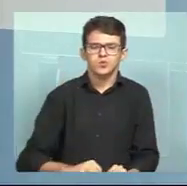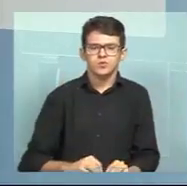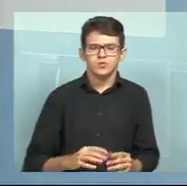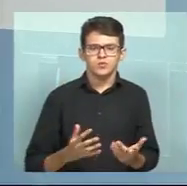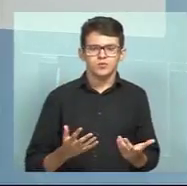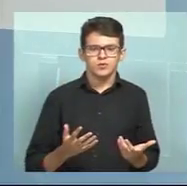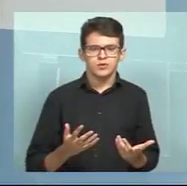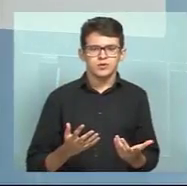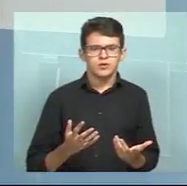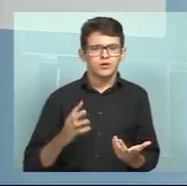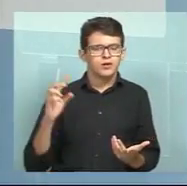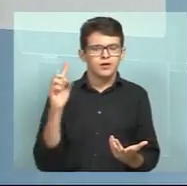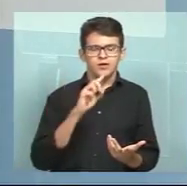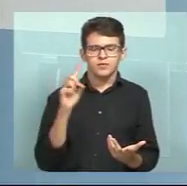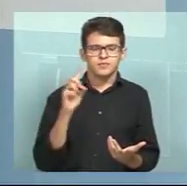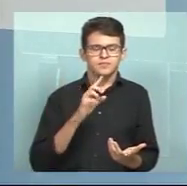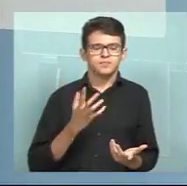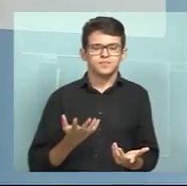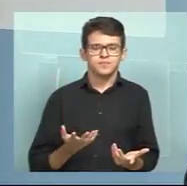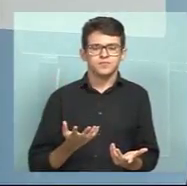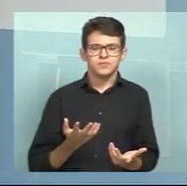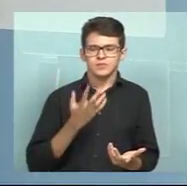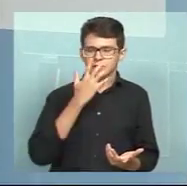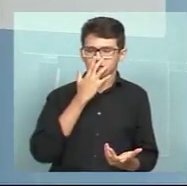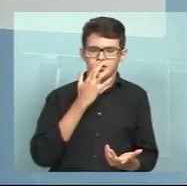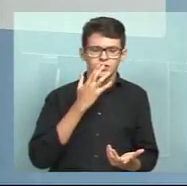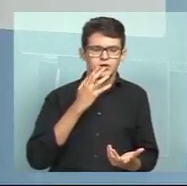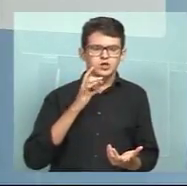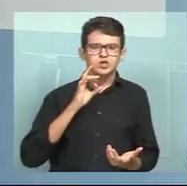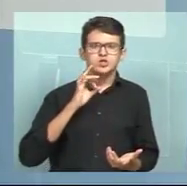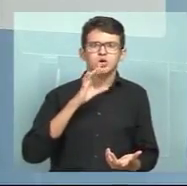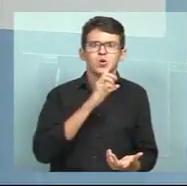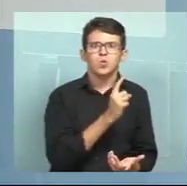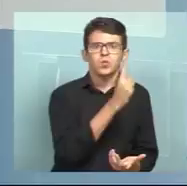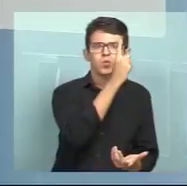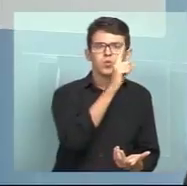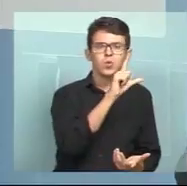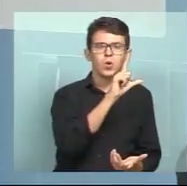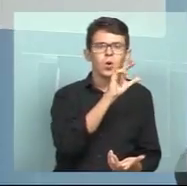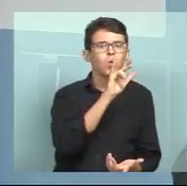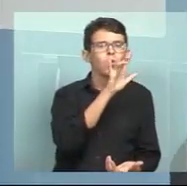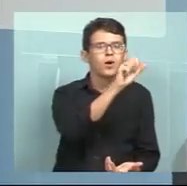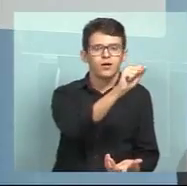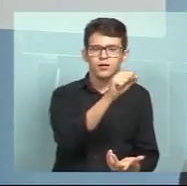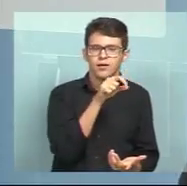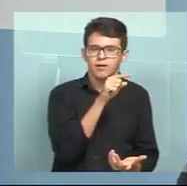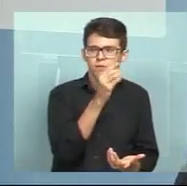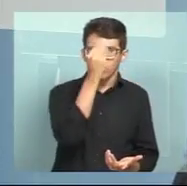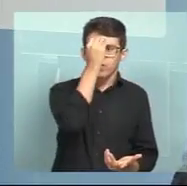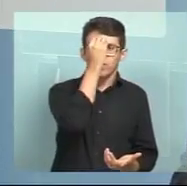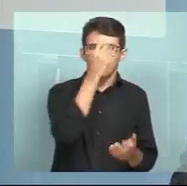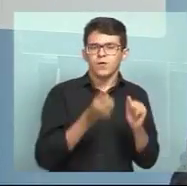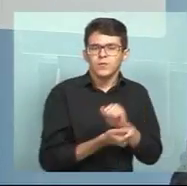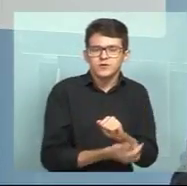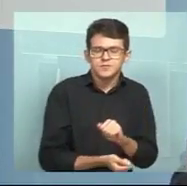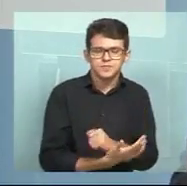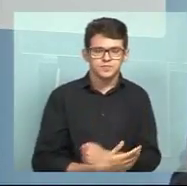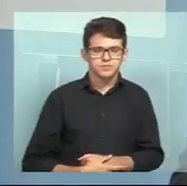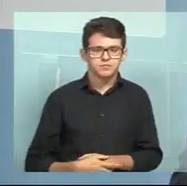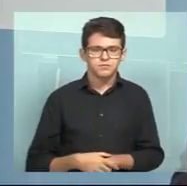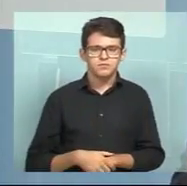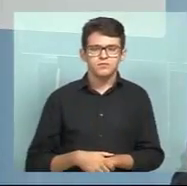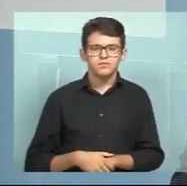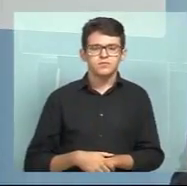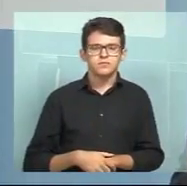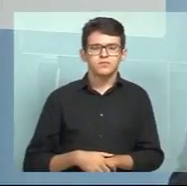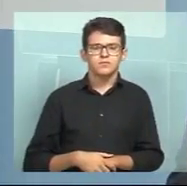ajude os mais pobres. E só ele está sendo preso. Isso é mentira, cara. O Lula juntou os banqueiros. O Lula já está condenado em segunda